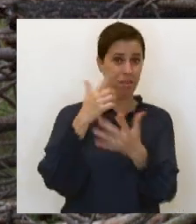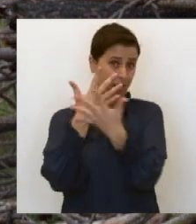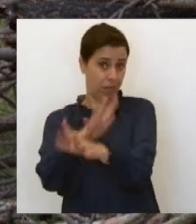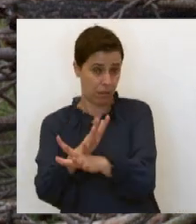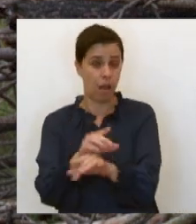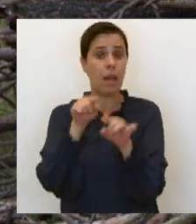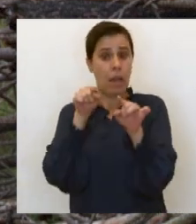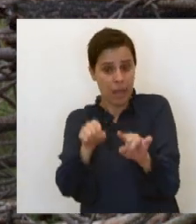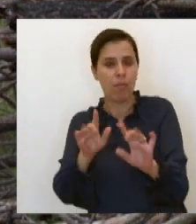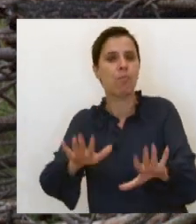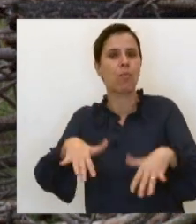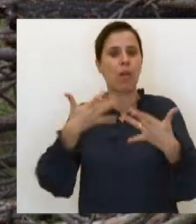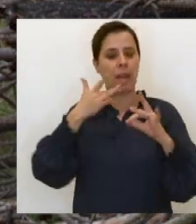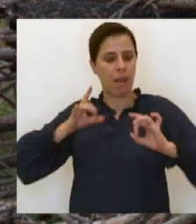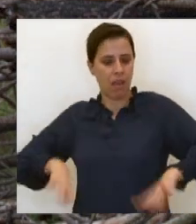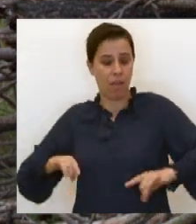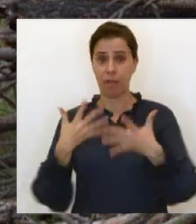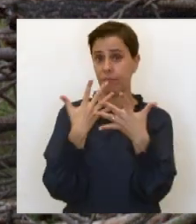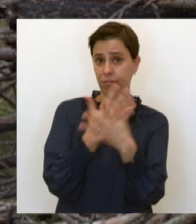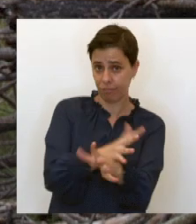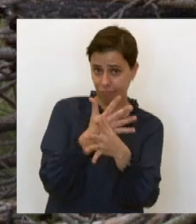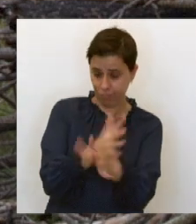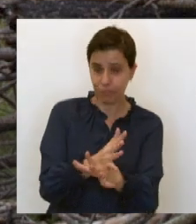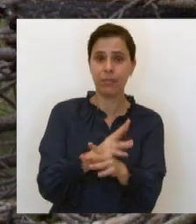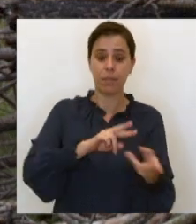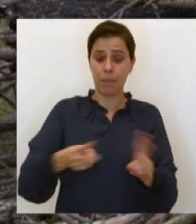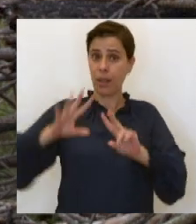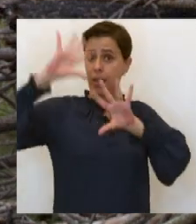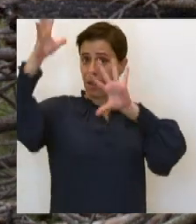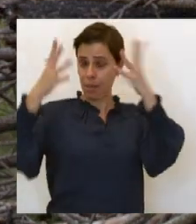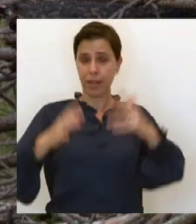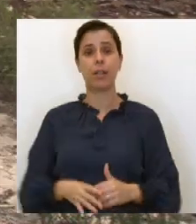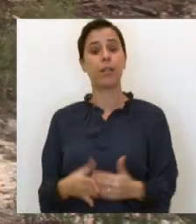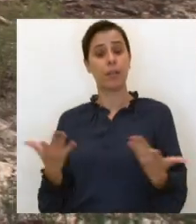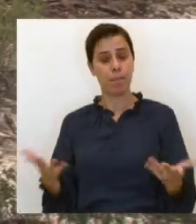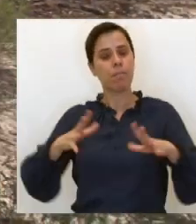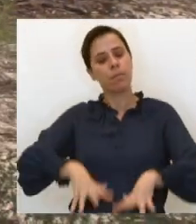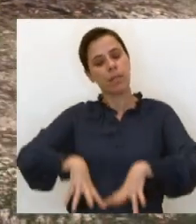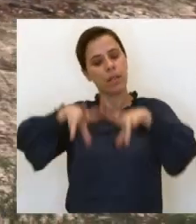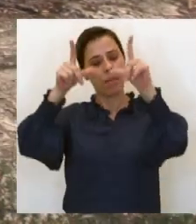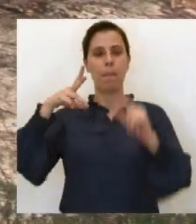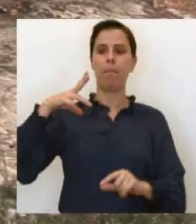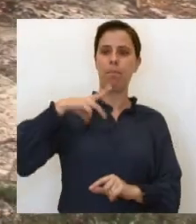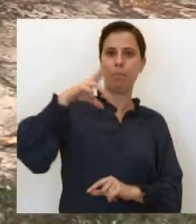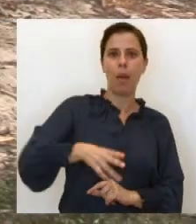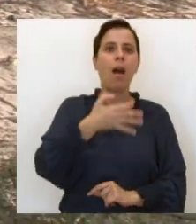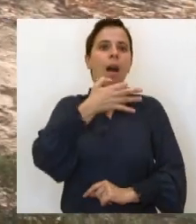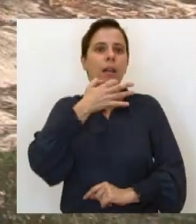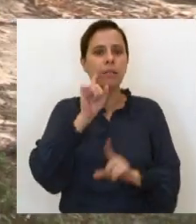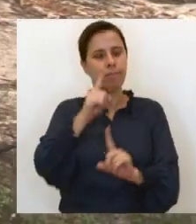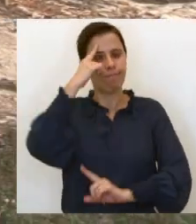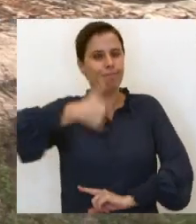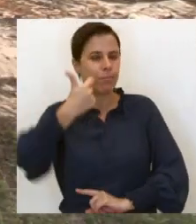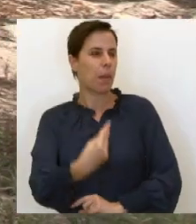autóctones. Só assim se poderão prevenir os incêndios e as alterações climáticas. O desenvolvimento do país tem de ter